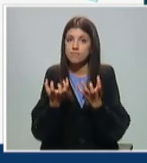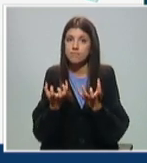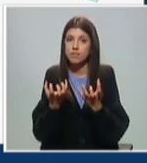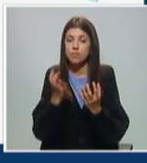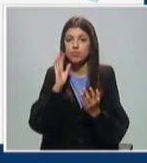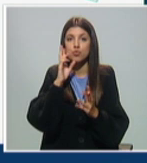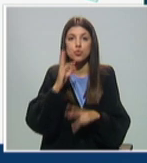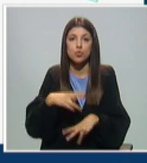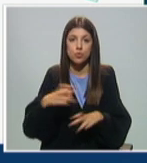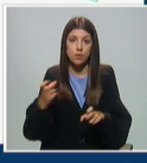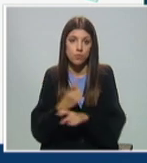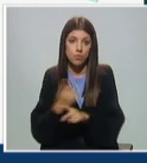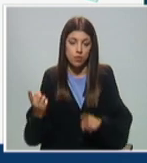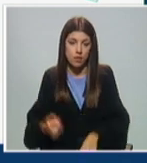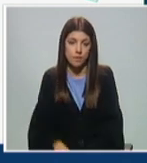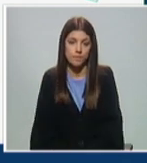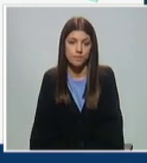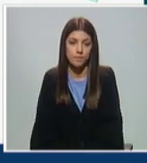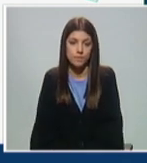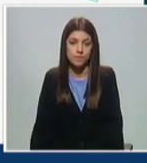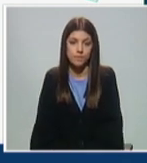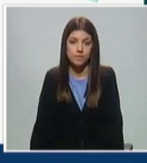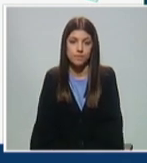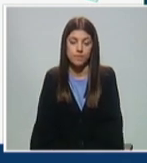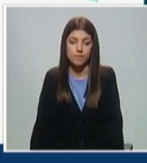Porque, caso contrário, mesmo utilizando a